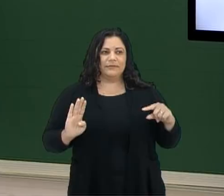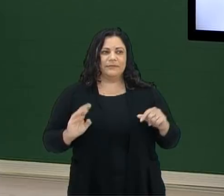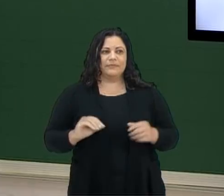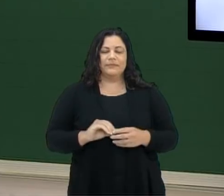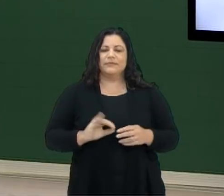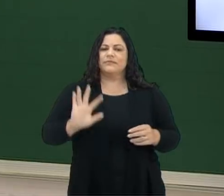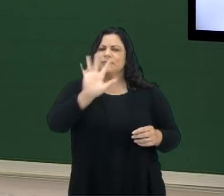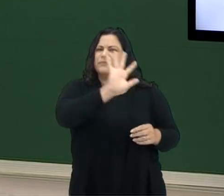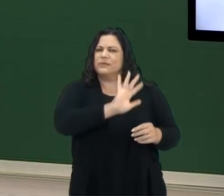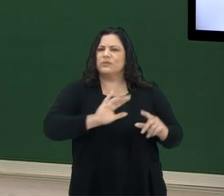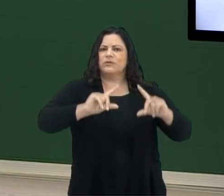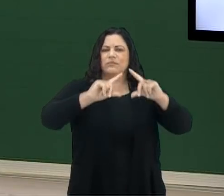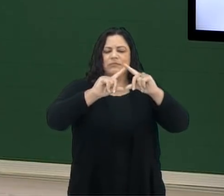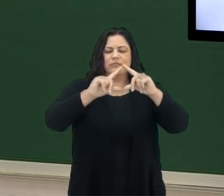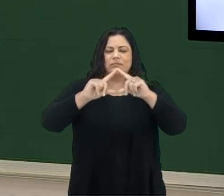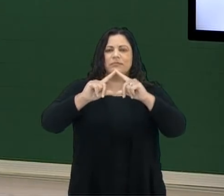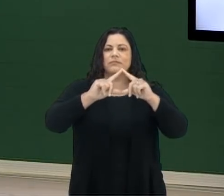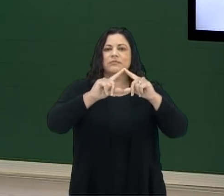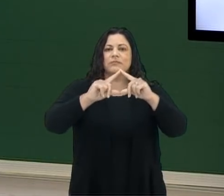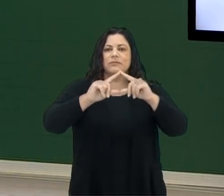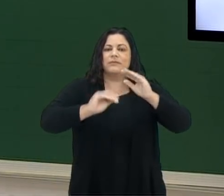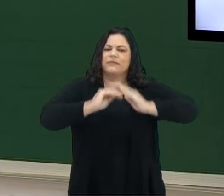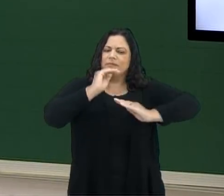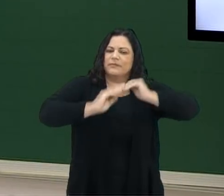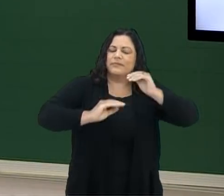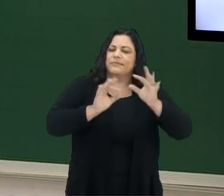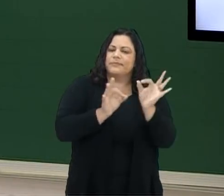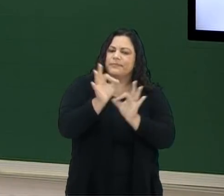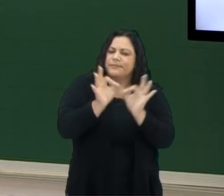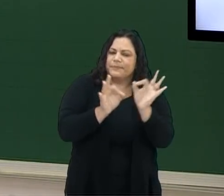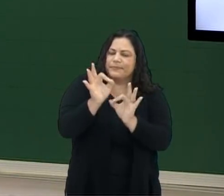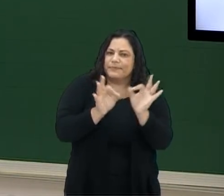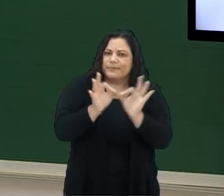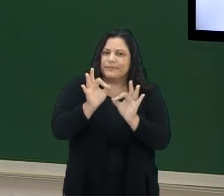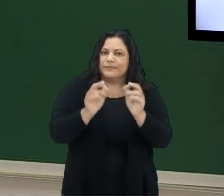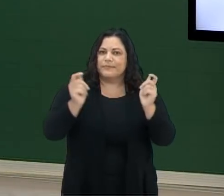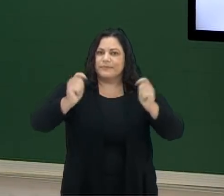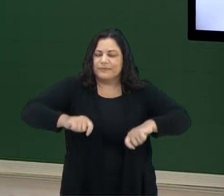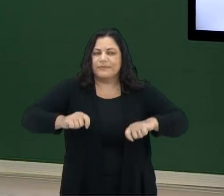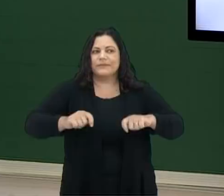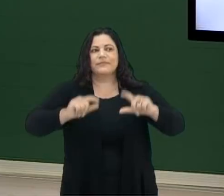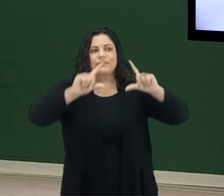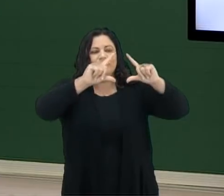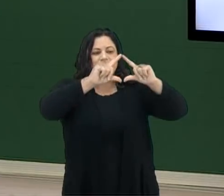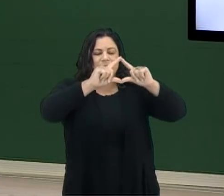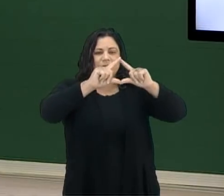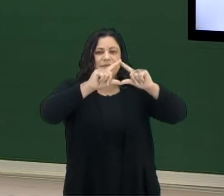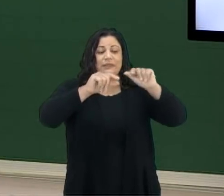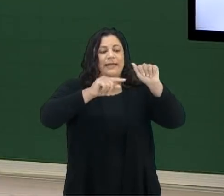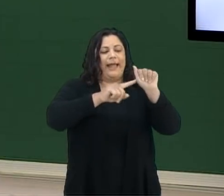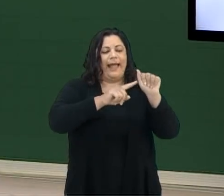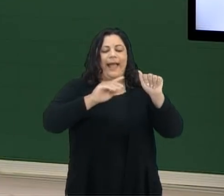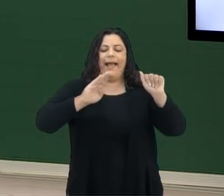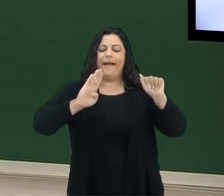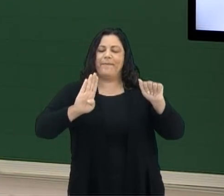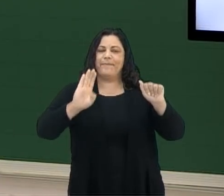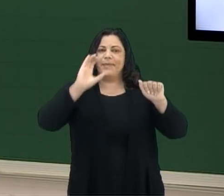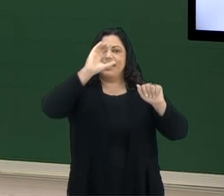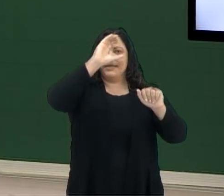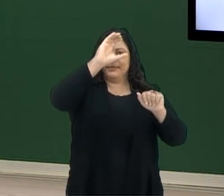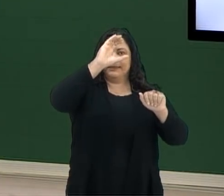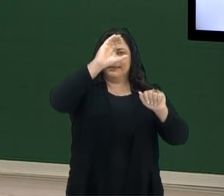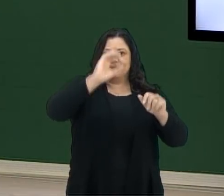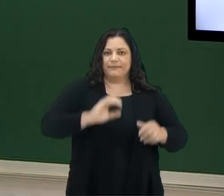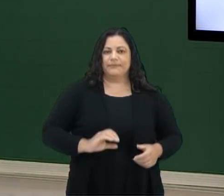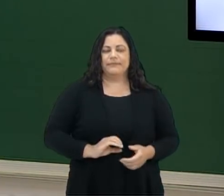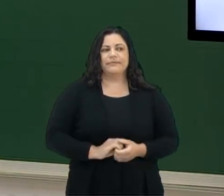do triângulo e assim está construído o triângulo equilátero ABC. Então, só recapitulando. Marquei o tamanho do